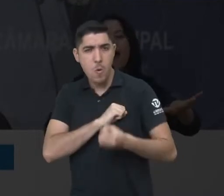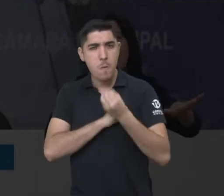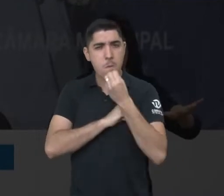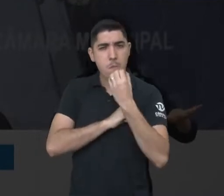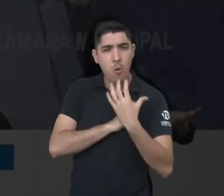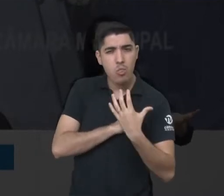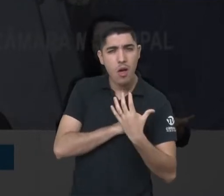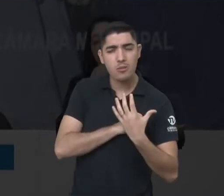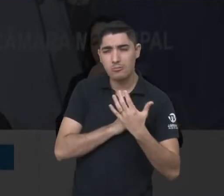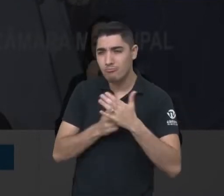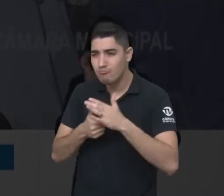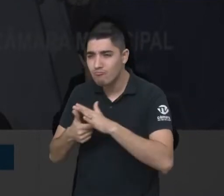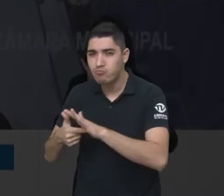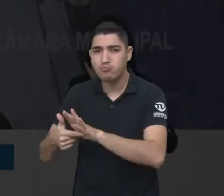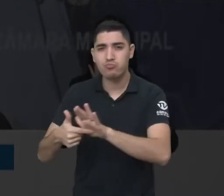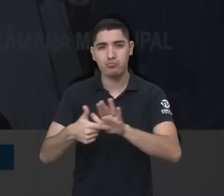bondade.